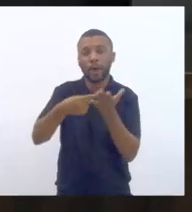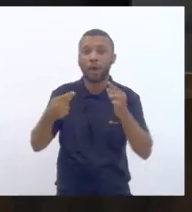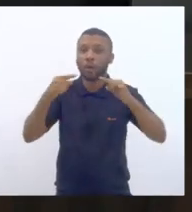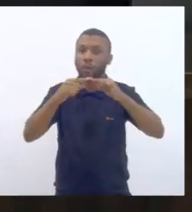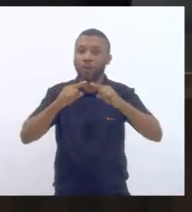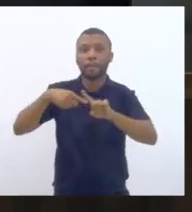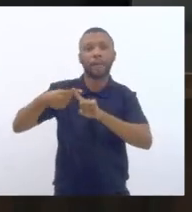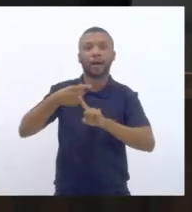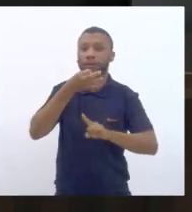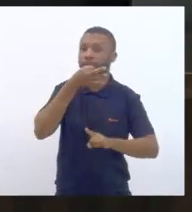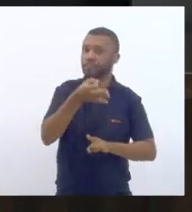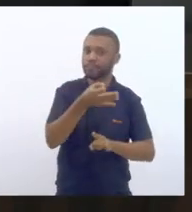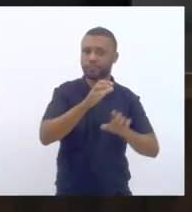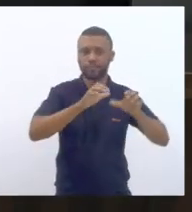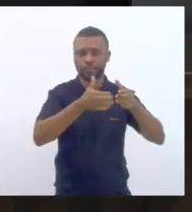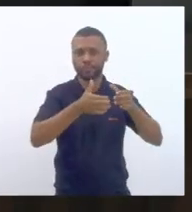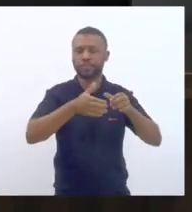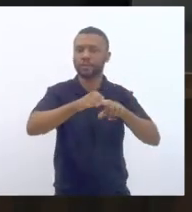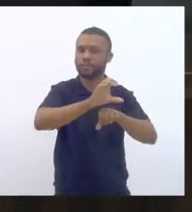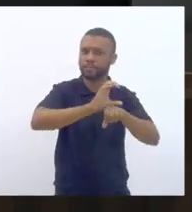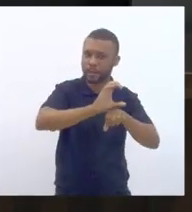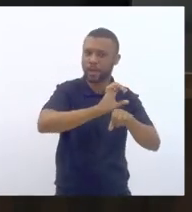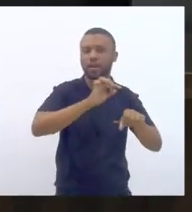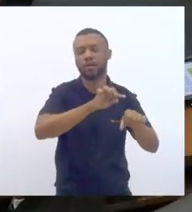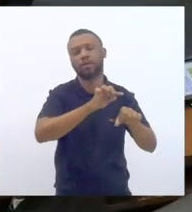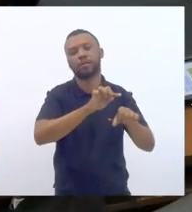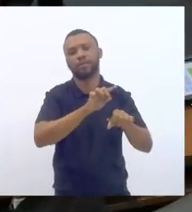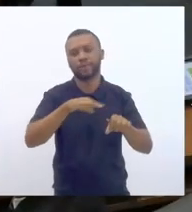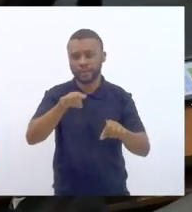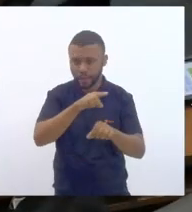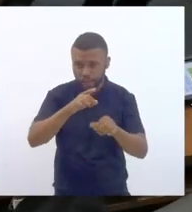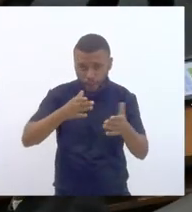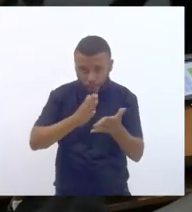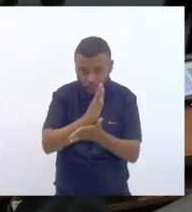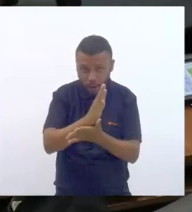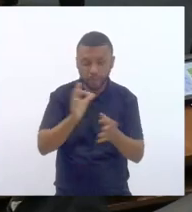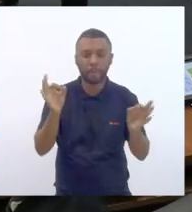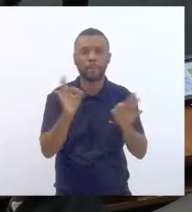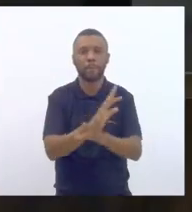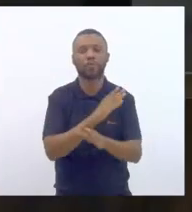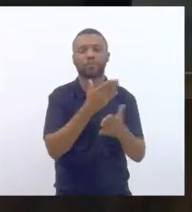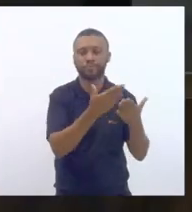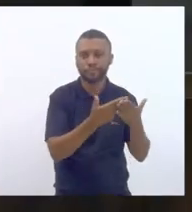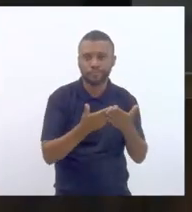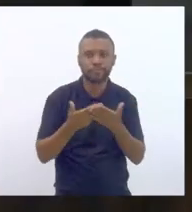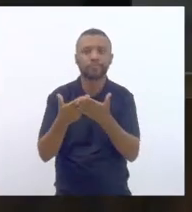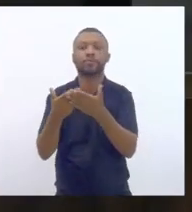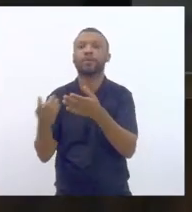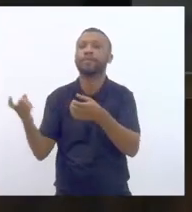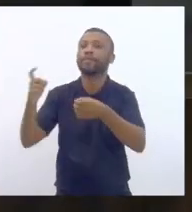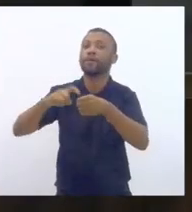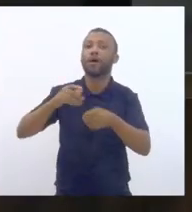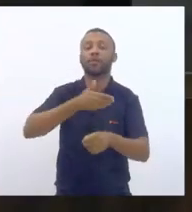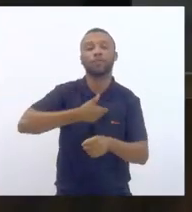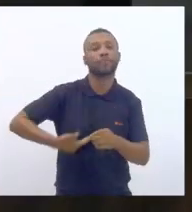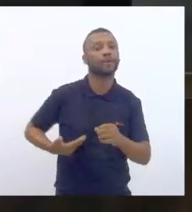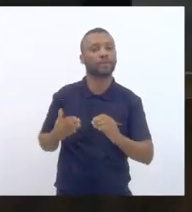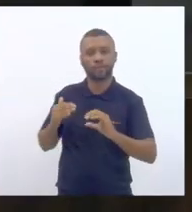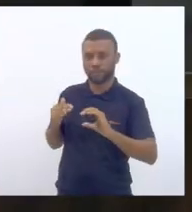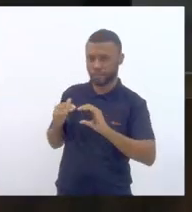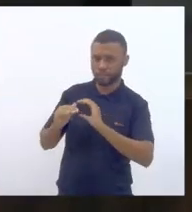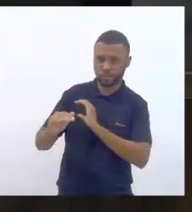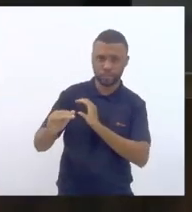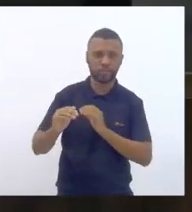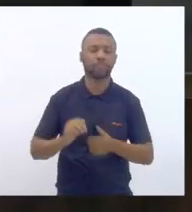da Comissão de Emendas Constitucionais e Vetos, senhores que aprovam, permaneçam como estão, aprovada, retorna ao governador.